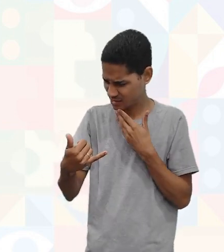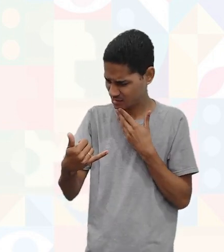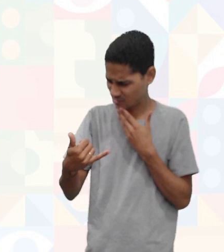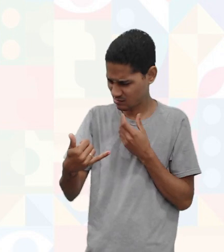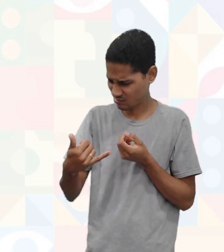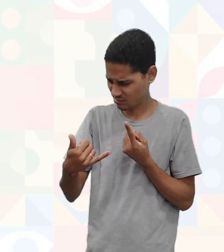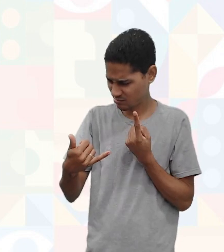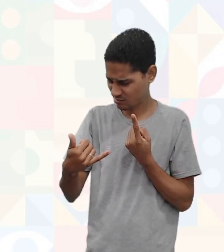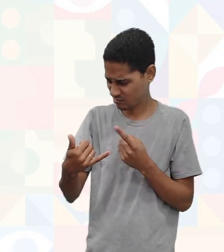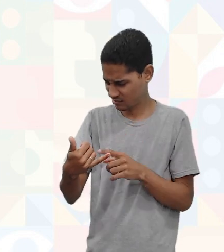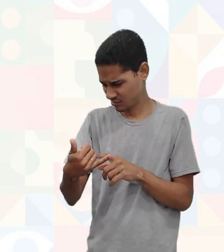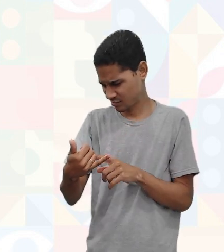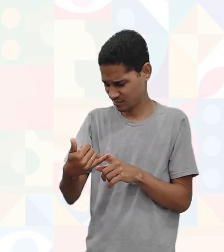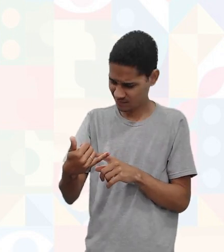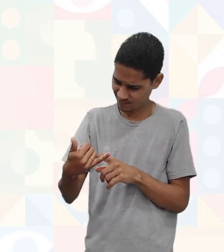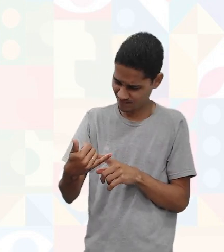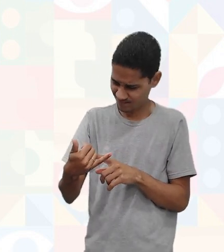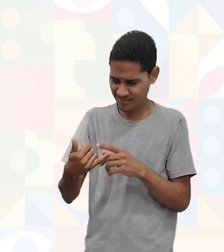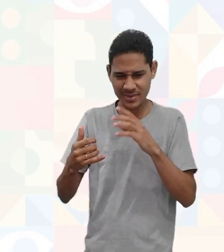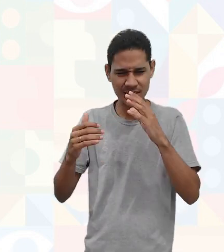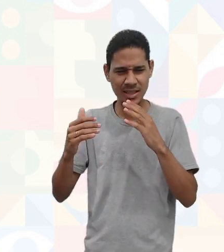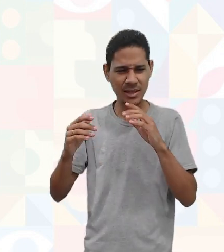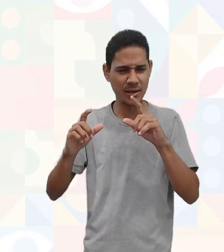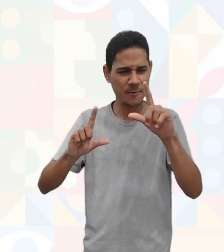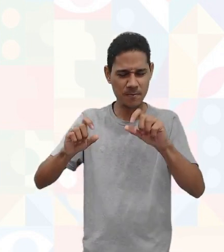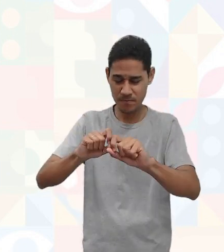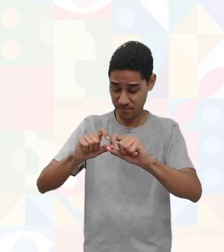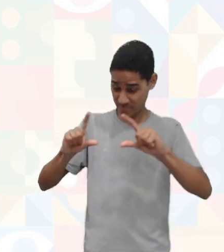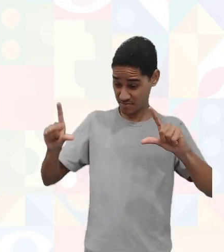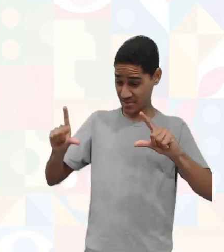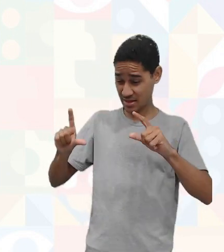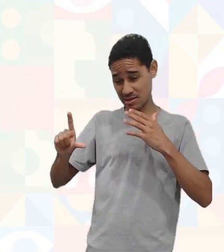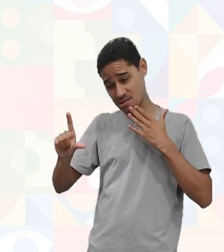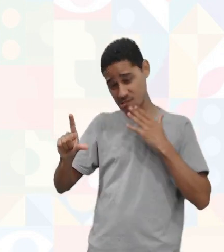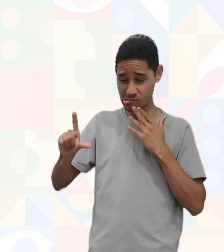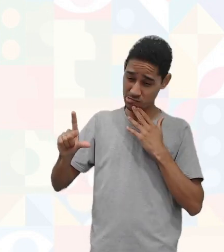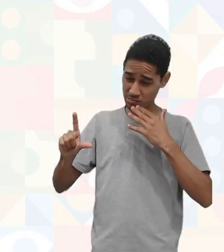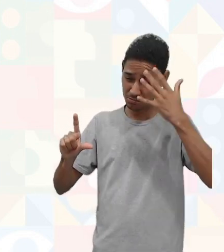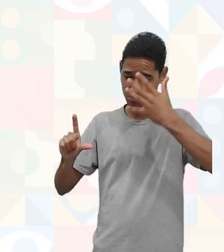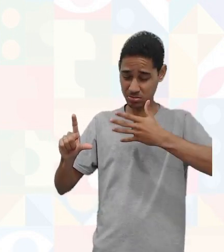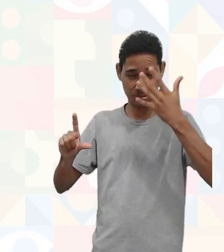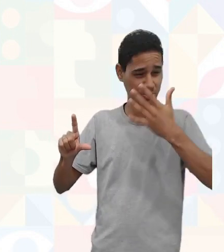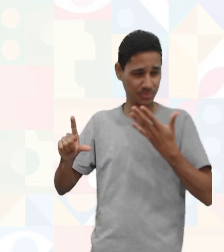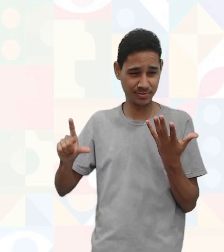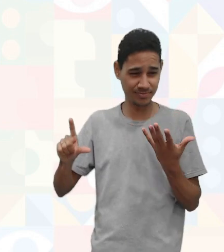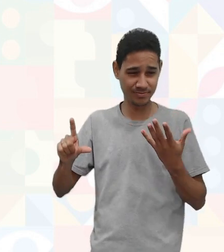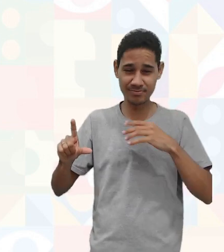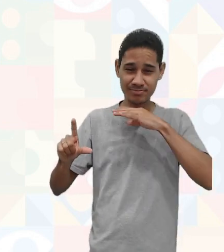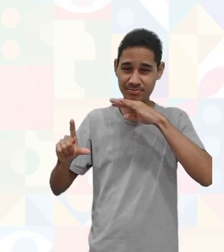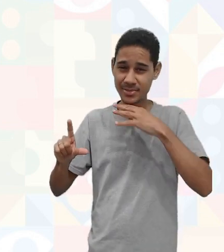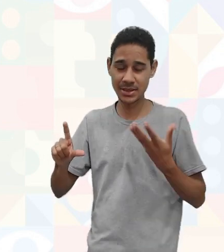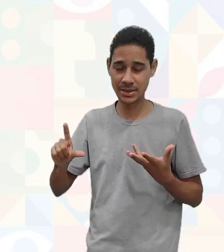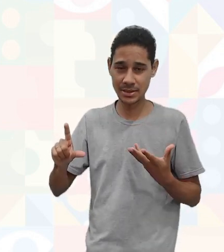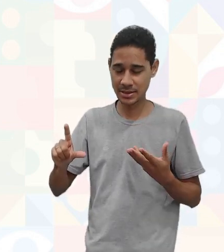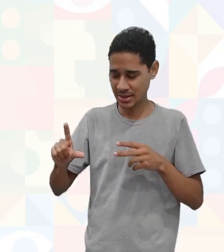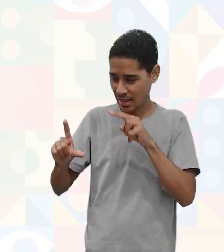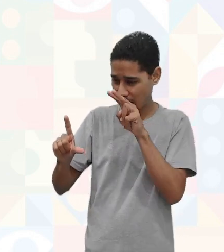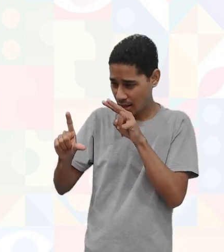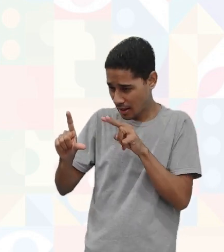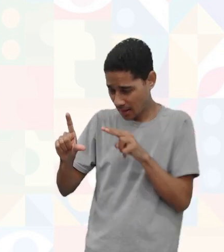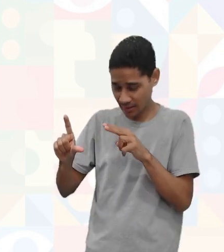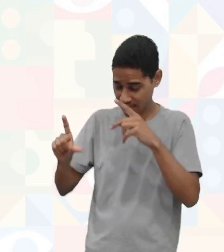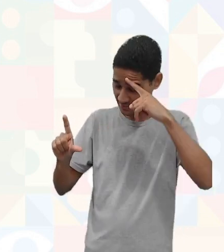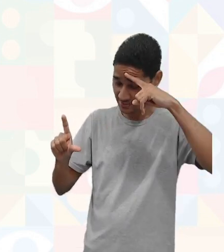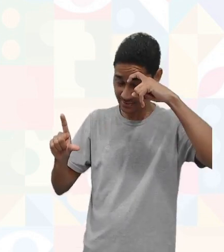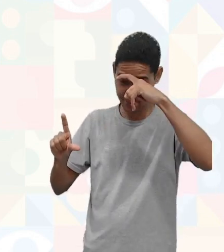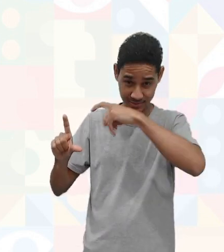Ficava quebrado, a página ficava quebrada, né, a visualização ficava prejudicada. Era muito ruim de ler, né? Então,